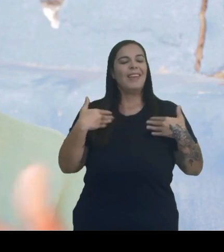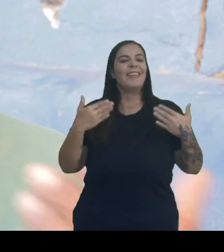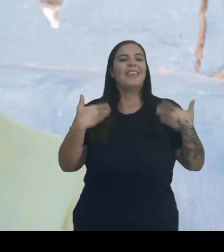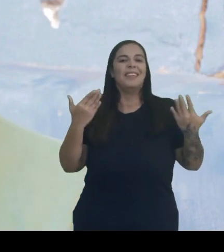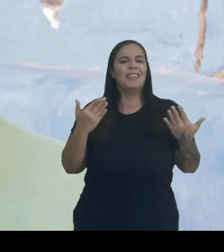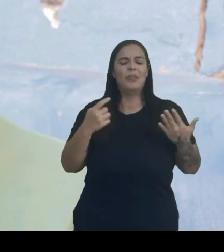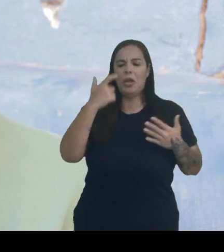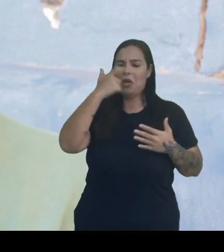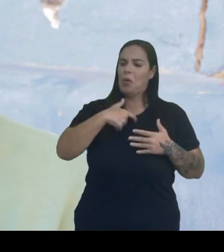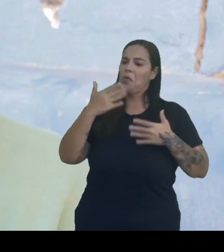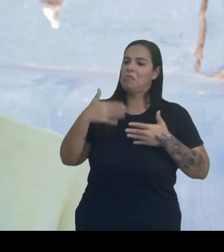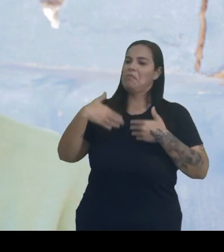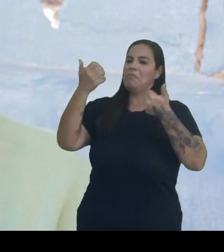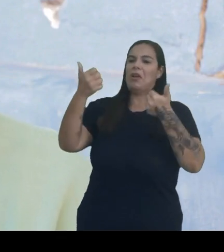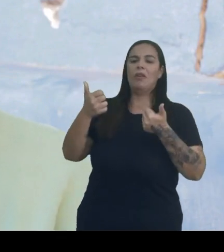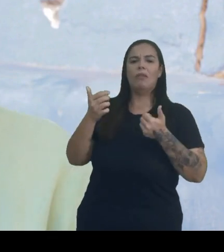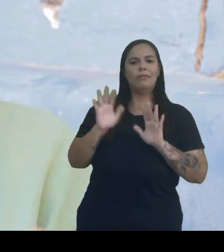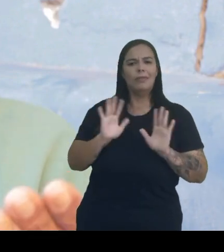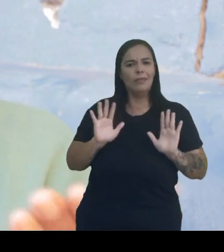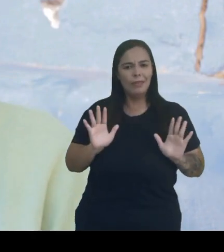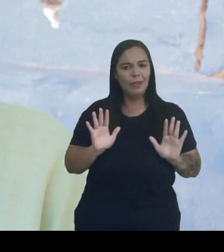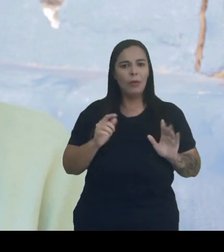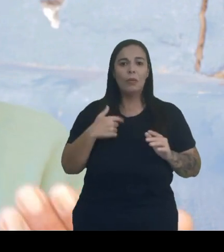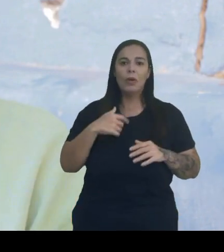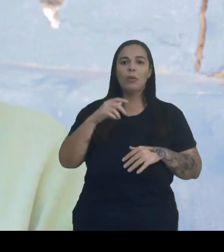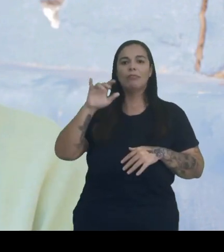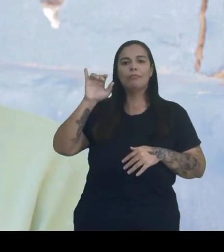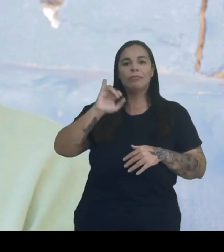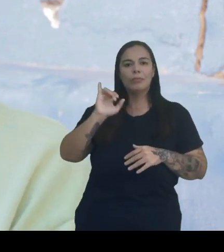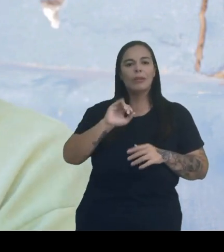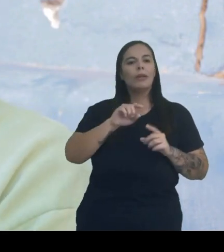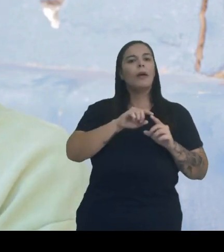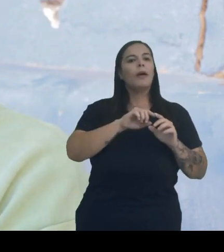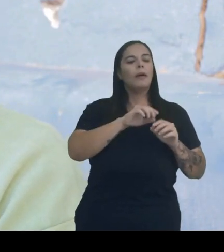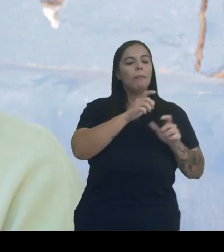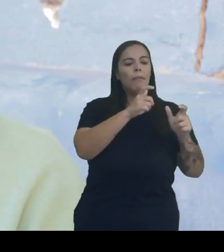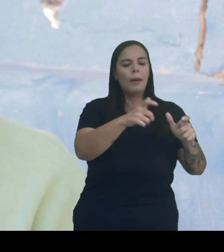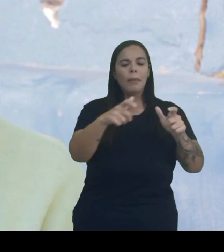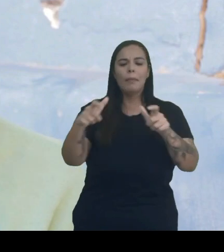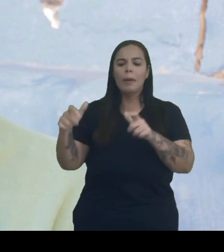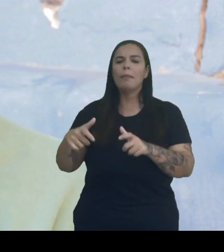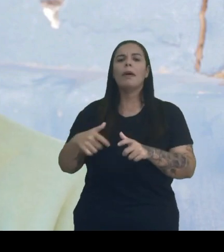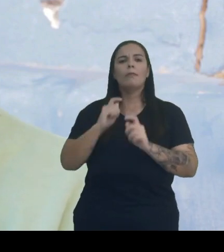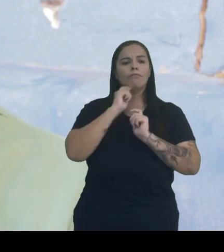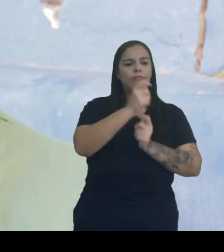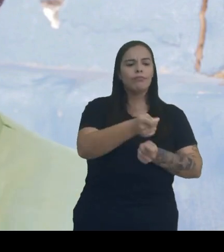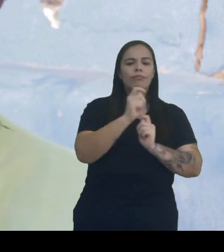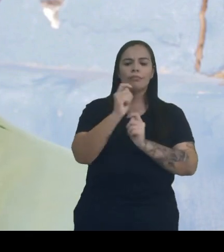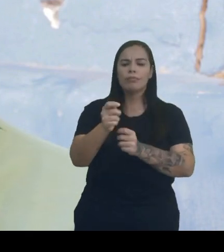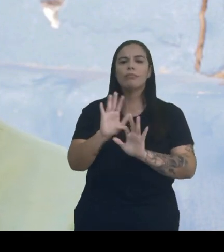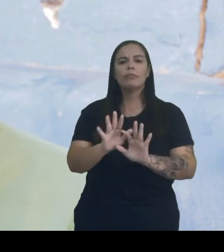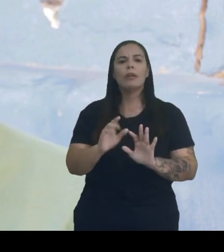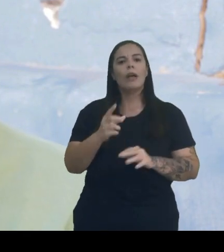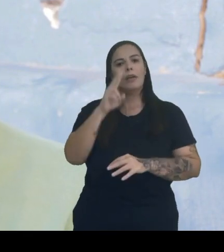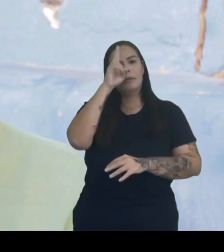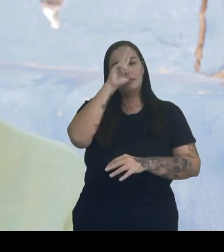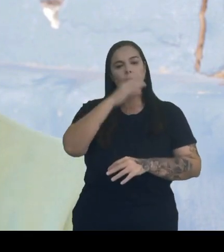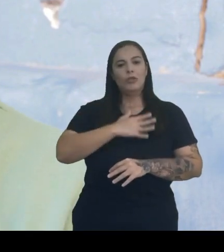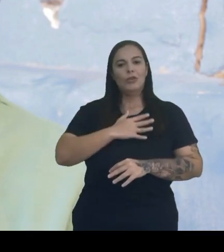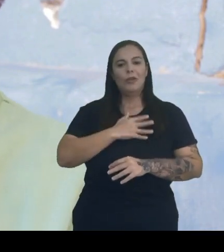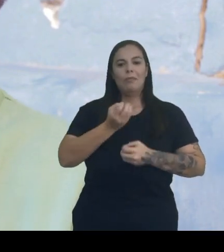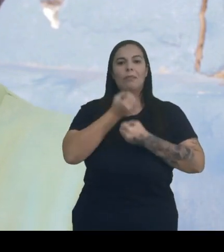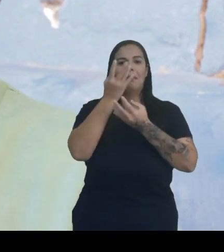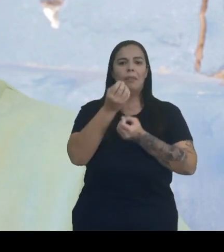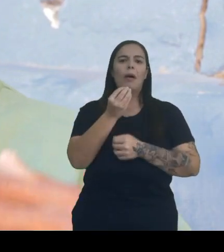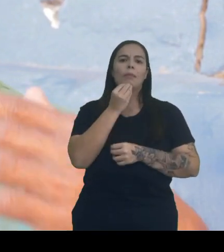para dizer que sou o melhor, o maior pescador. Eu pesquei de Itaipuaçu, Taquatiara, Itaipu e Piratininga. É a história que eu tenho para contar. Eu